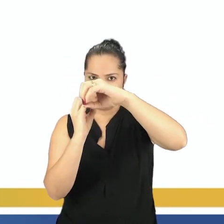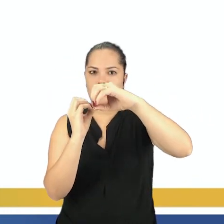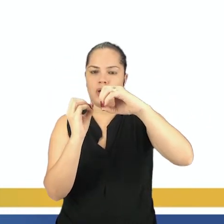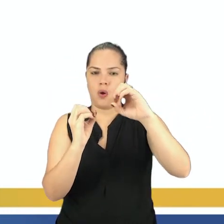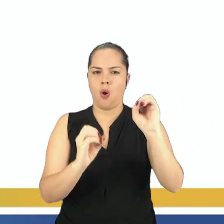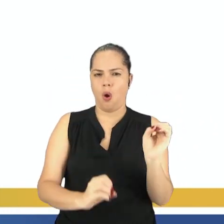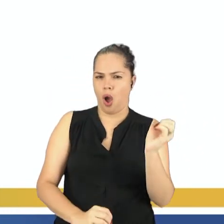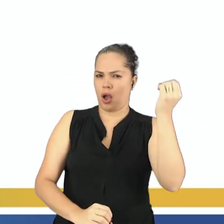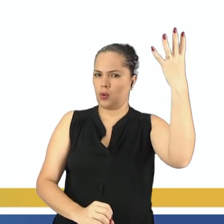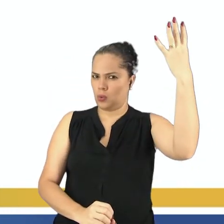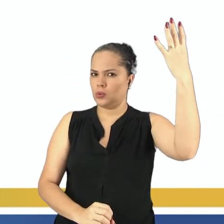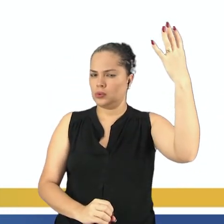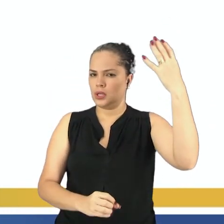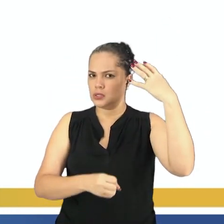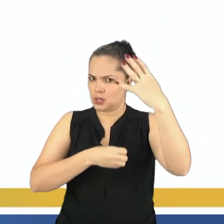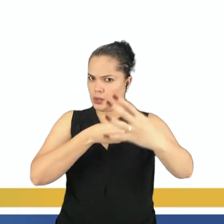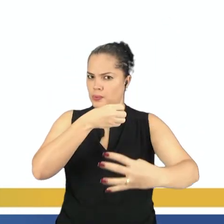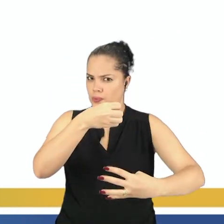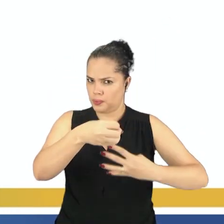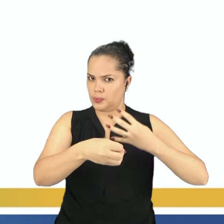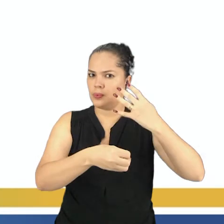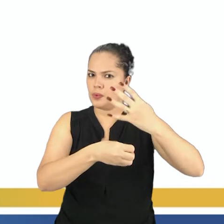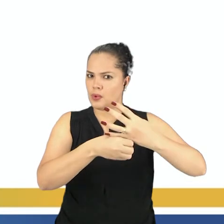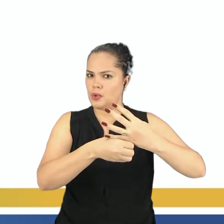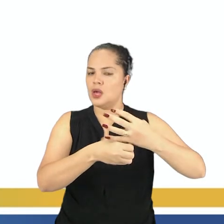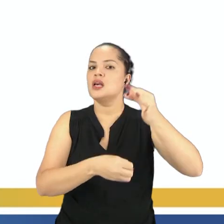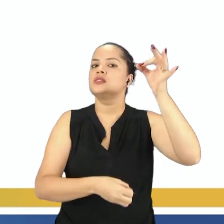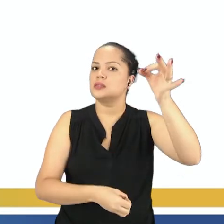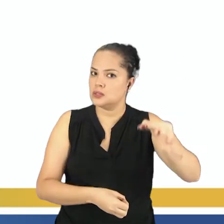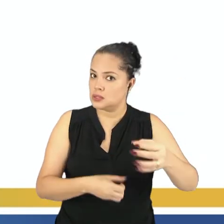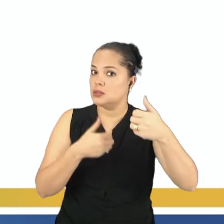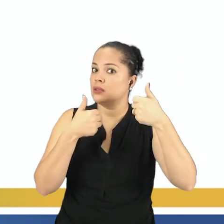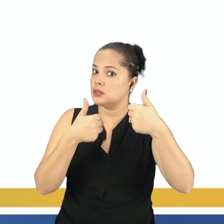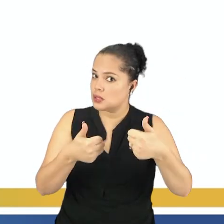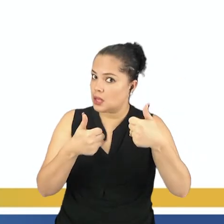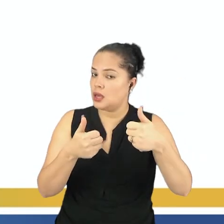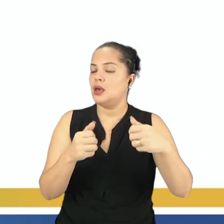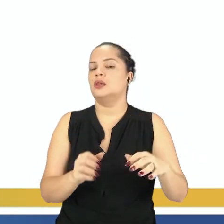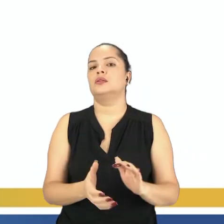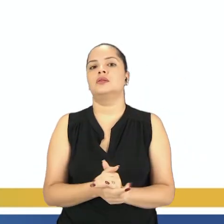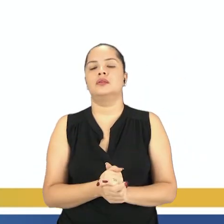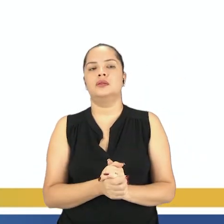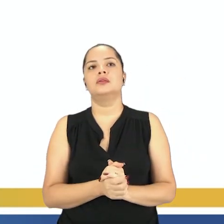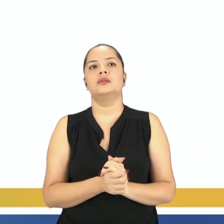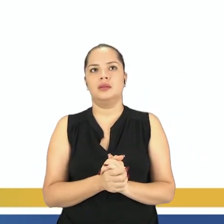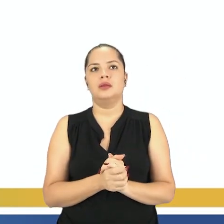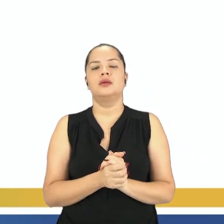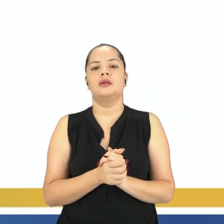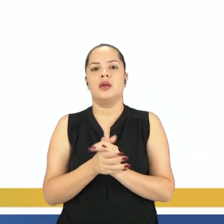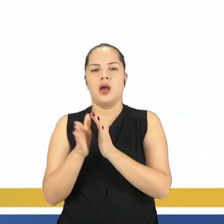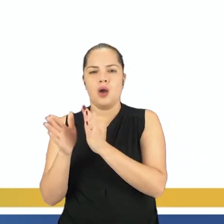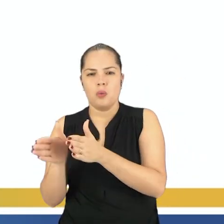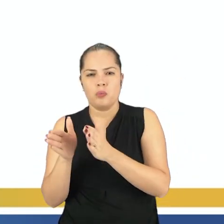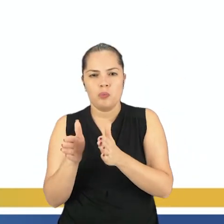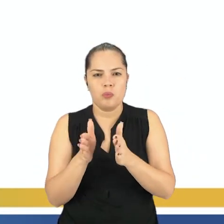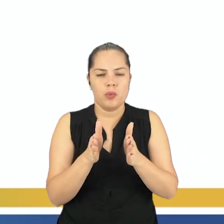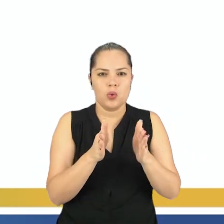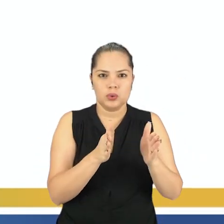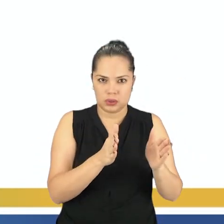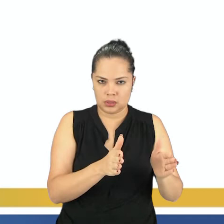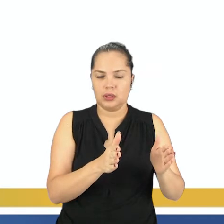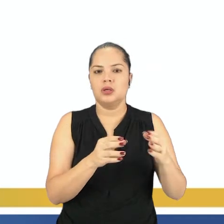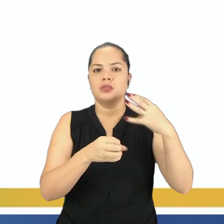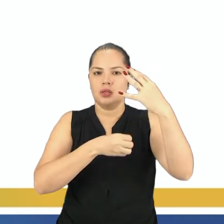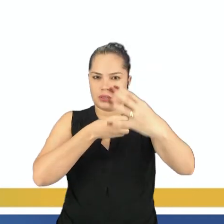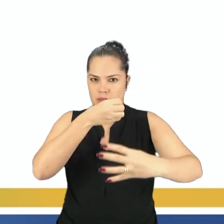ano. Comentei com vocês isso 1 milhão de vezes, está correto, tá? O que ocasiona essa mudança de estação do ano é a translação junto